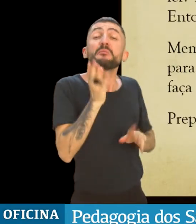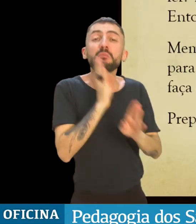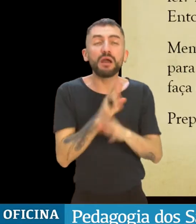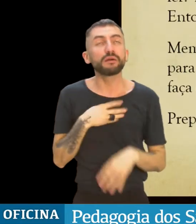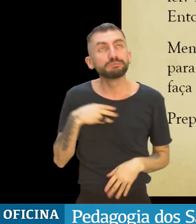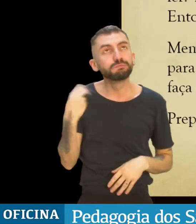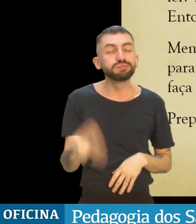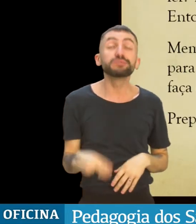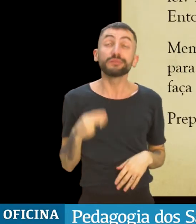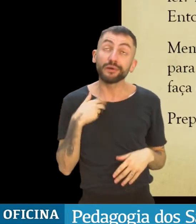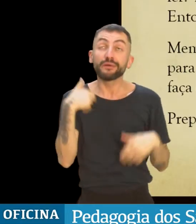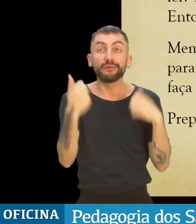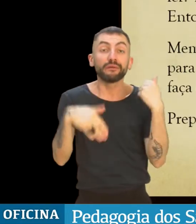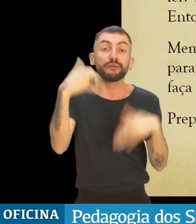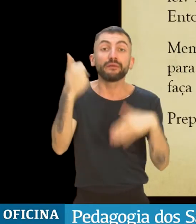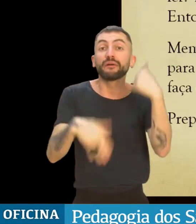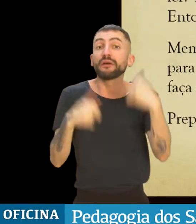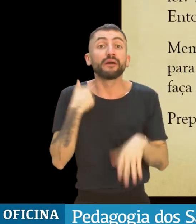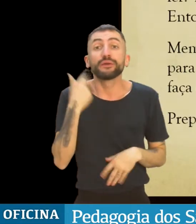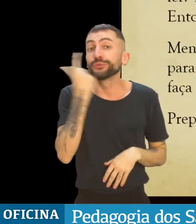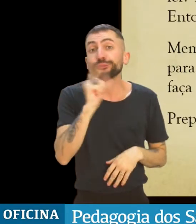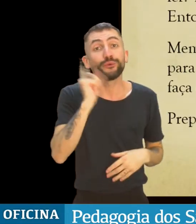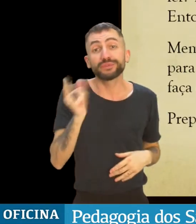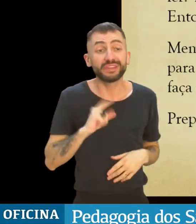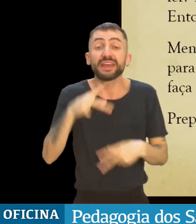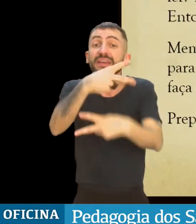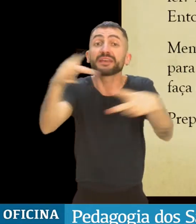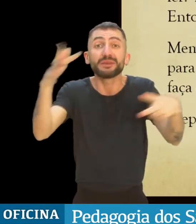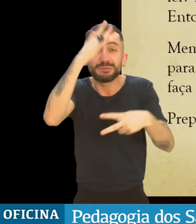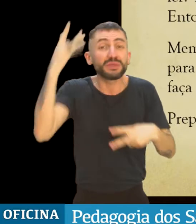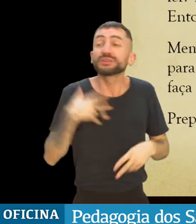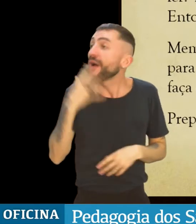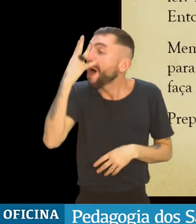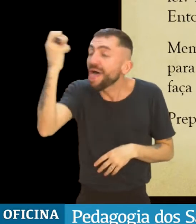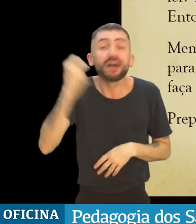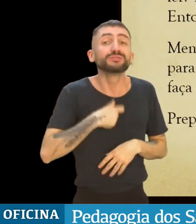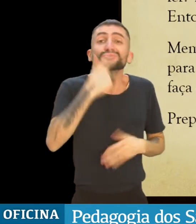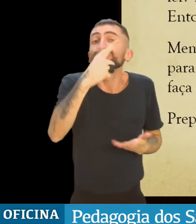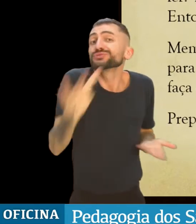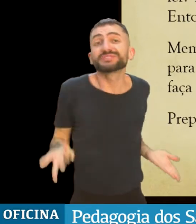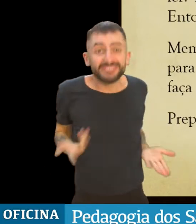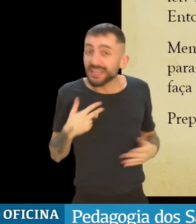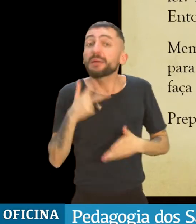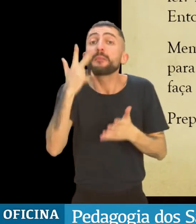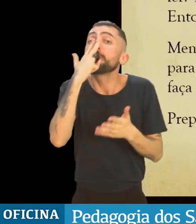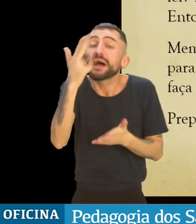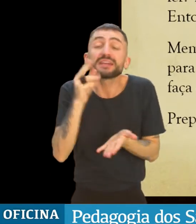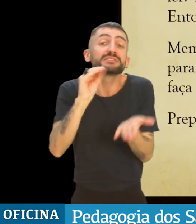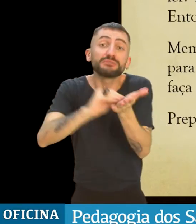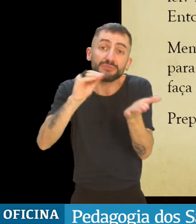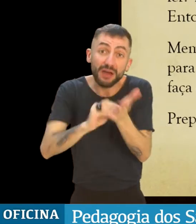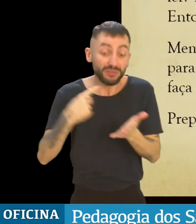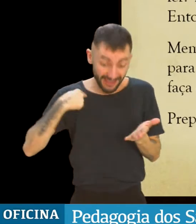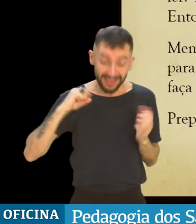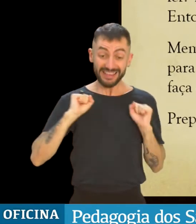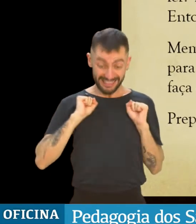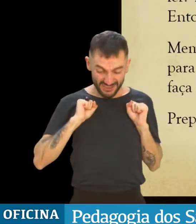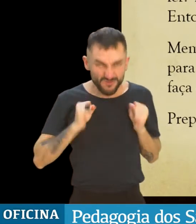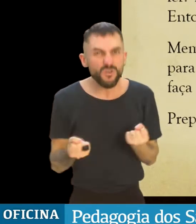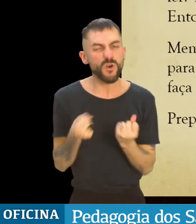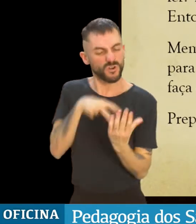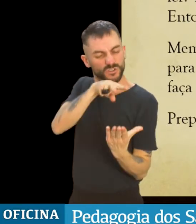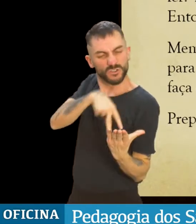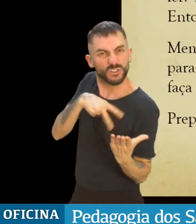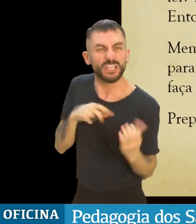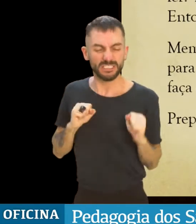brilham. Se não é uma atividade que você tem um interesse genuíno, né, de você se desdobrar, se debruçar sobre